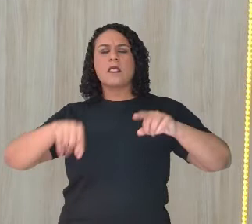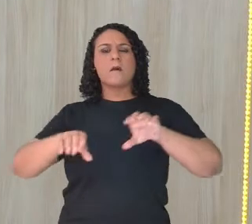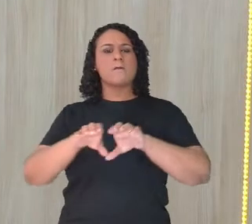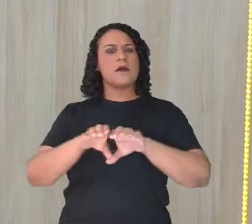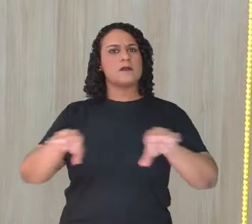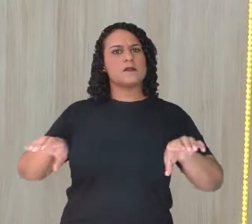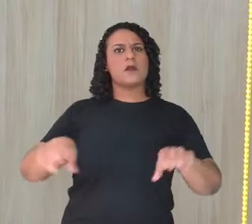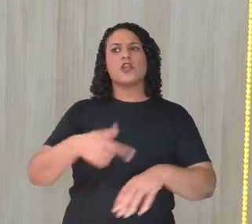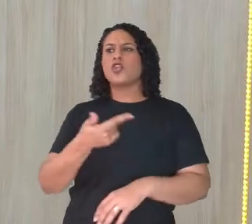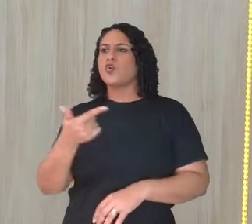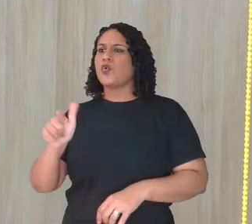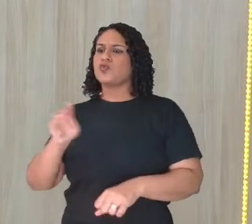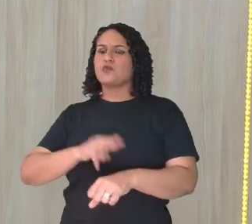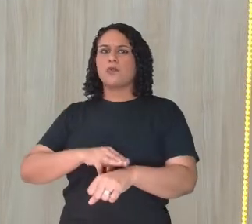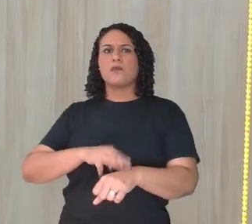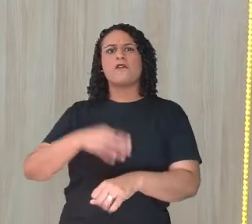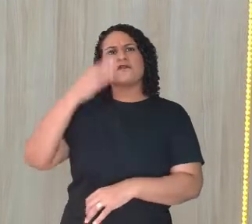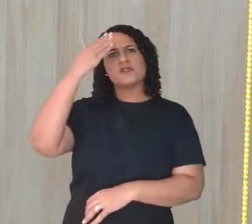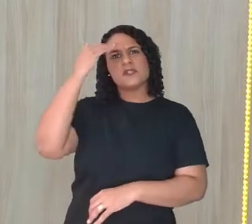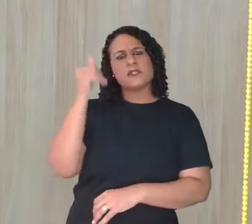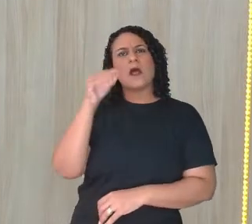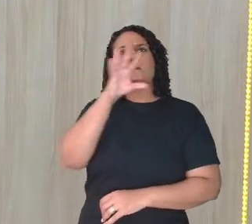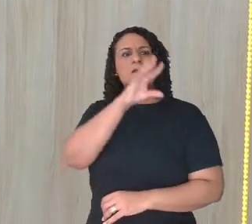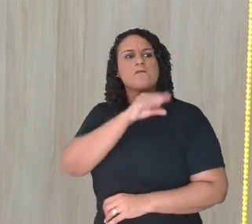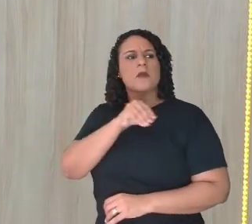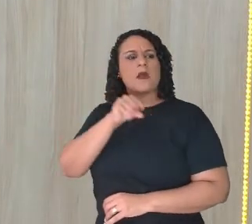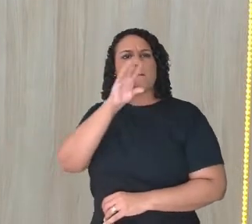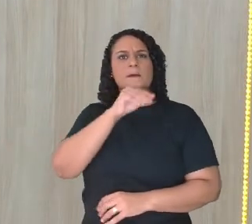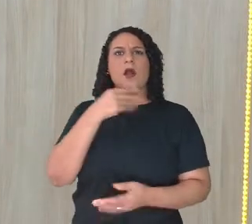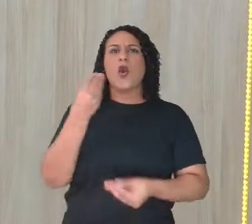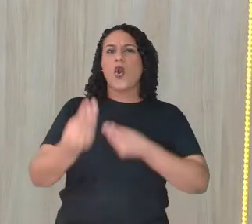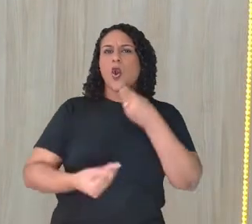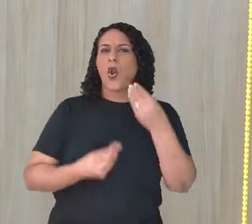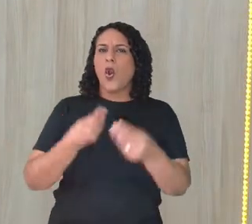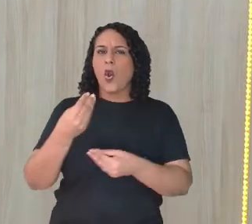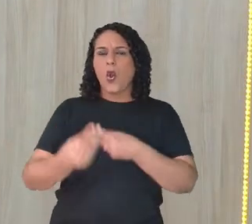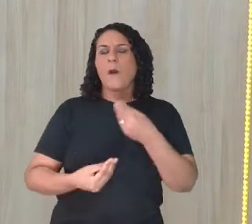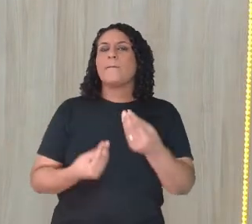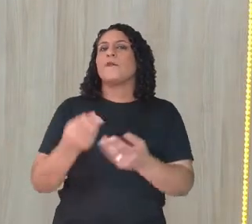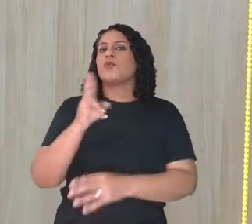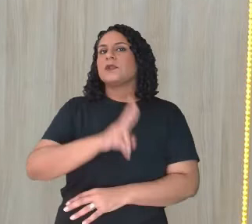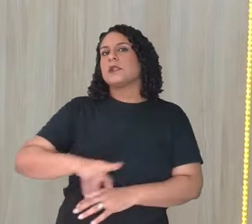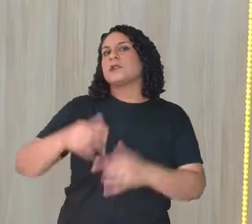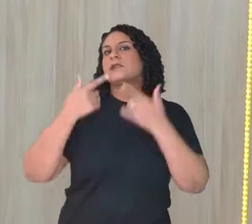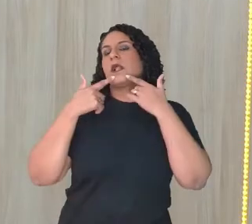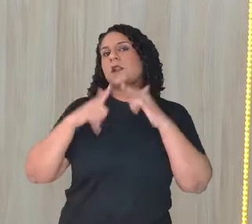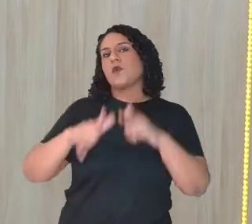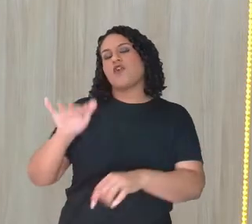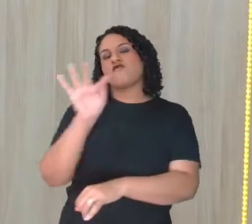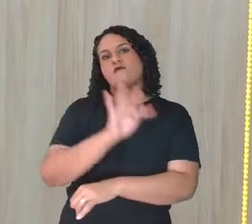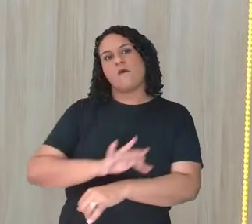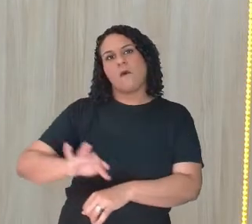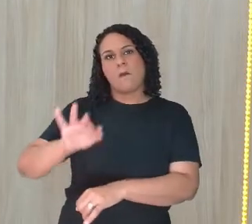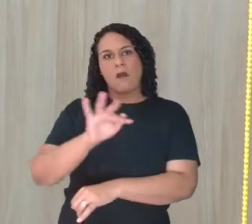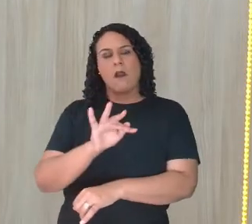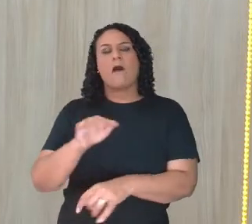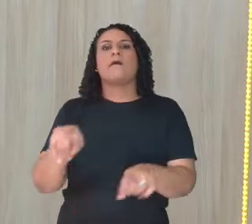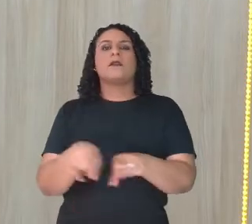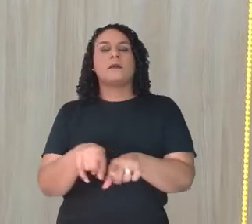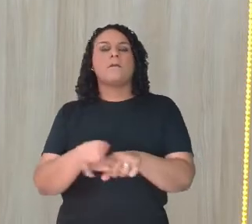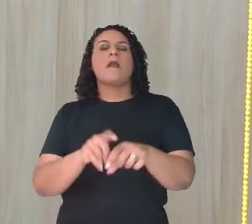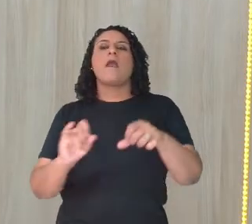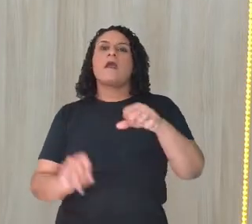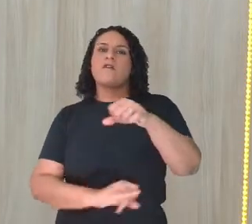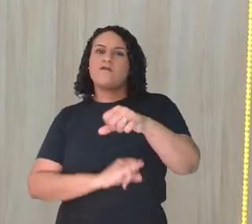você sabe fazer a dosagem, você sabe medir a linguagem. Então, você sabe utilizar a linguagem informal, você sabe utilizar a linguagem